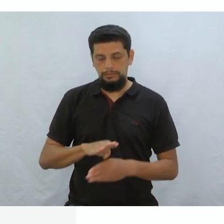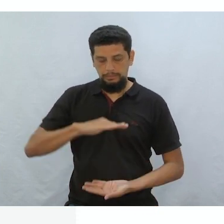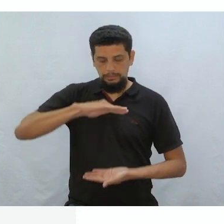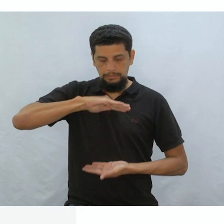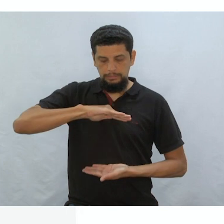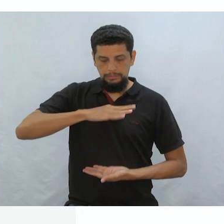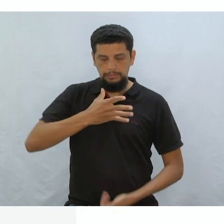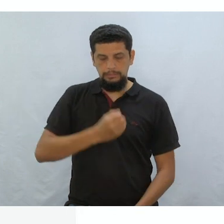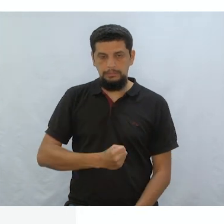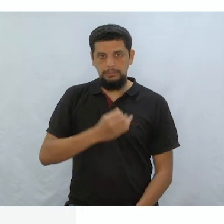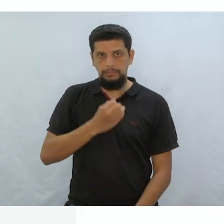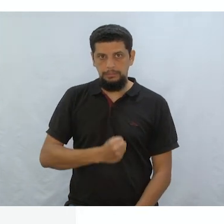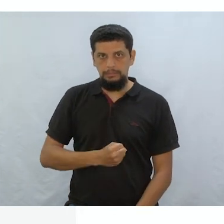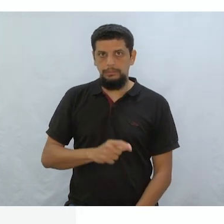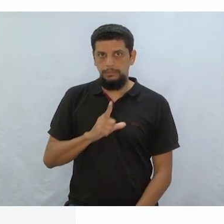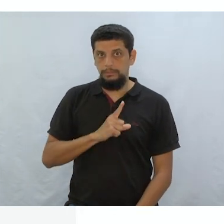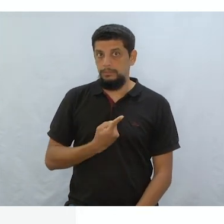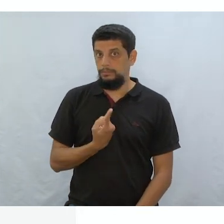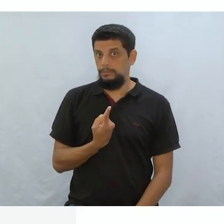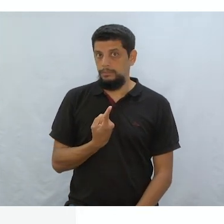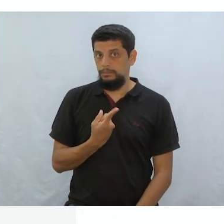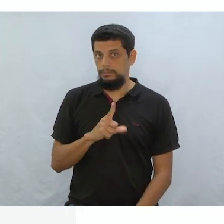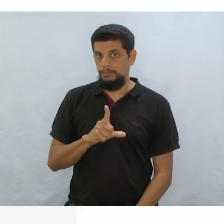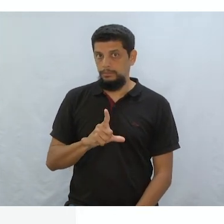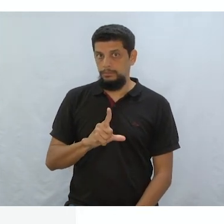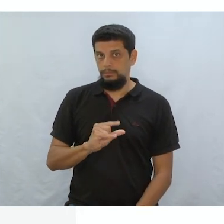leite com 1 litro.